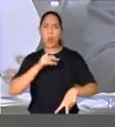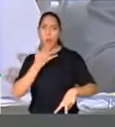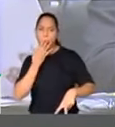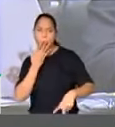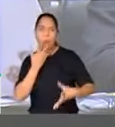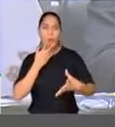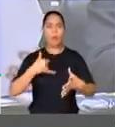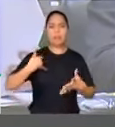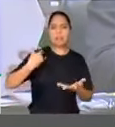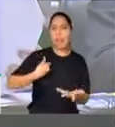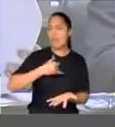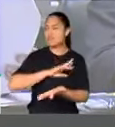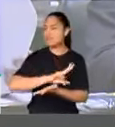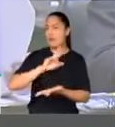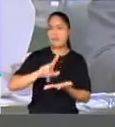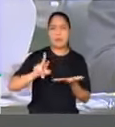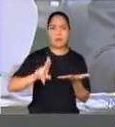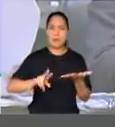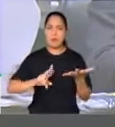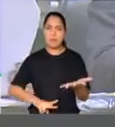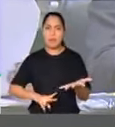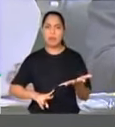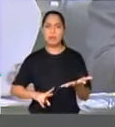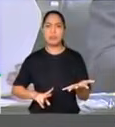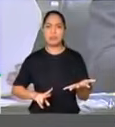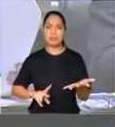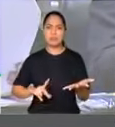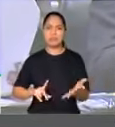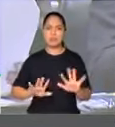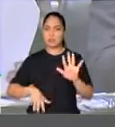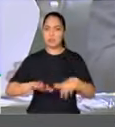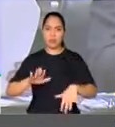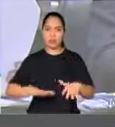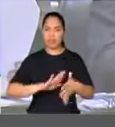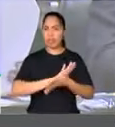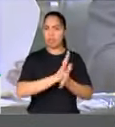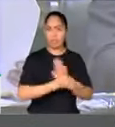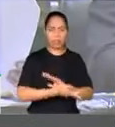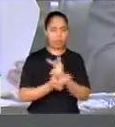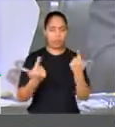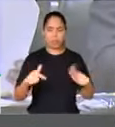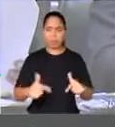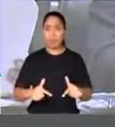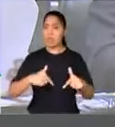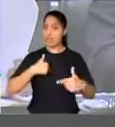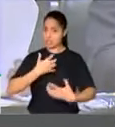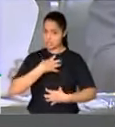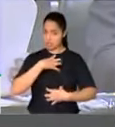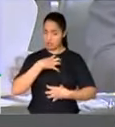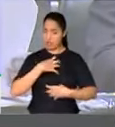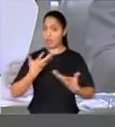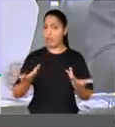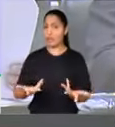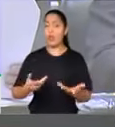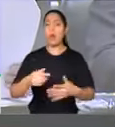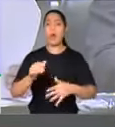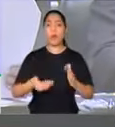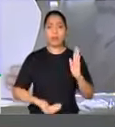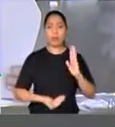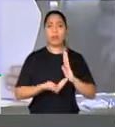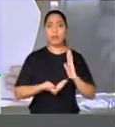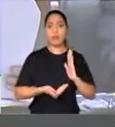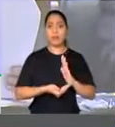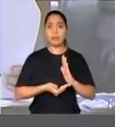cor, idade e quaisquer outras formas de discriminação. Com este espírito, a Câmara Federal